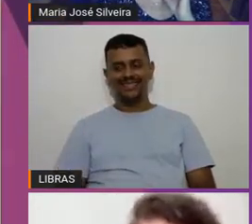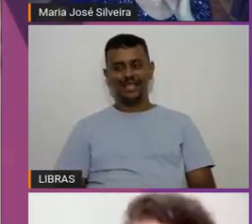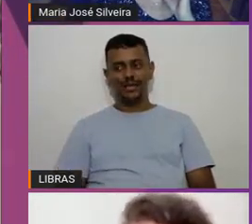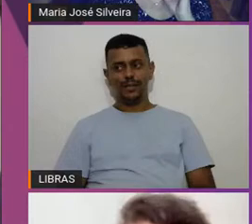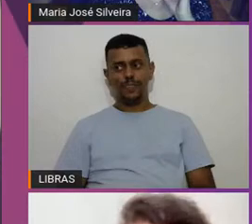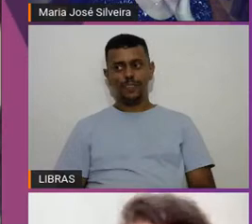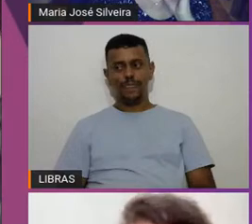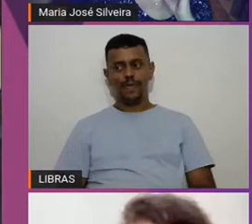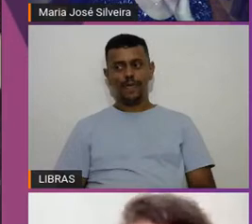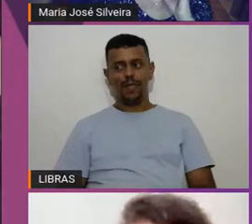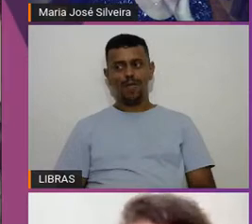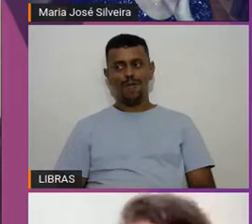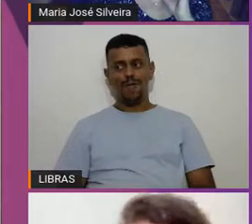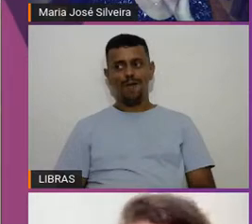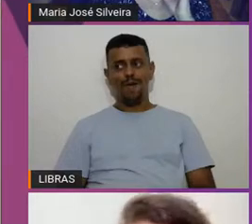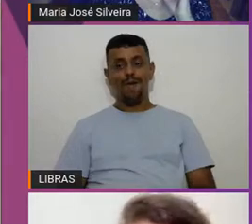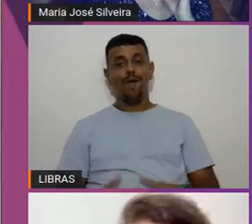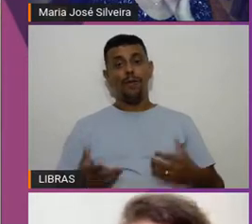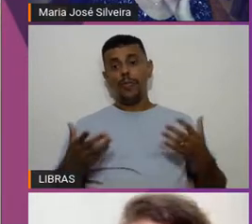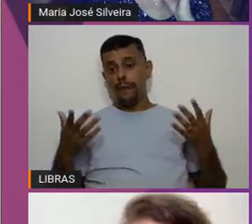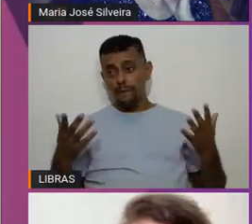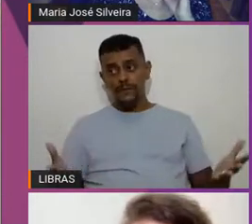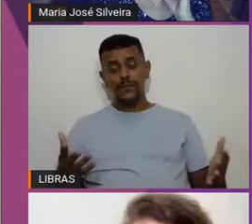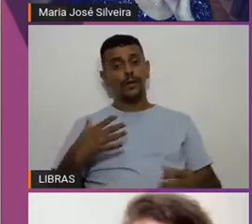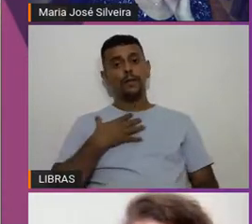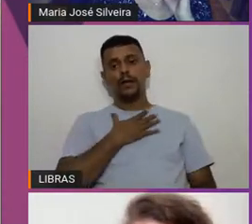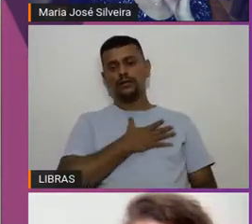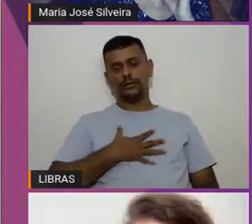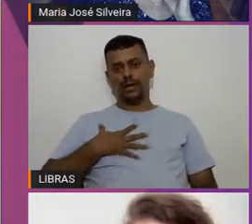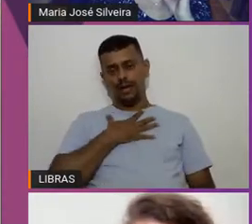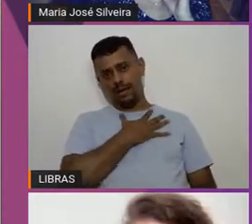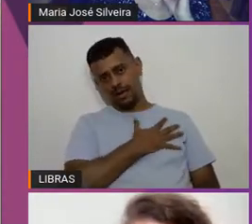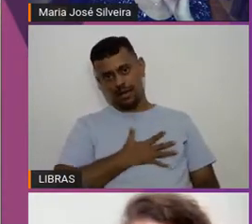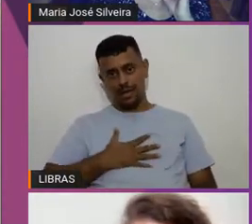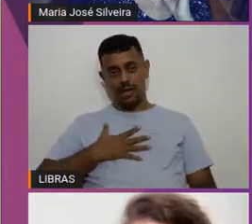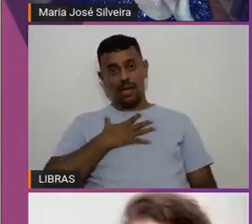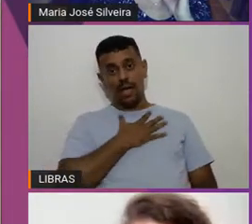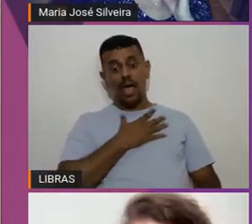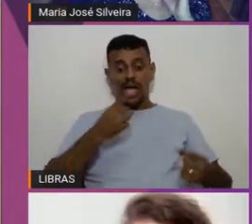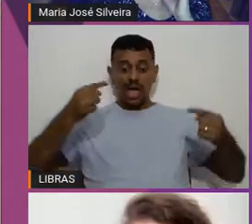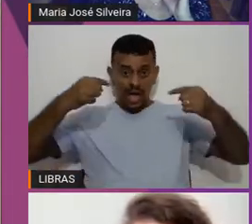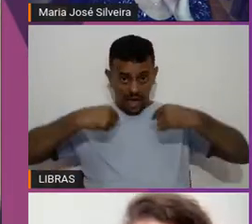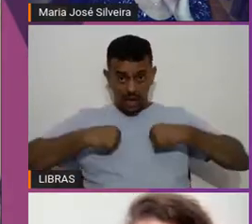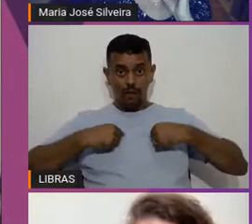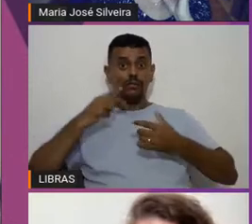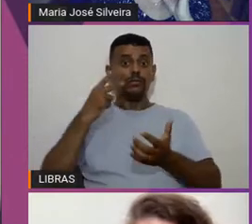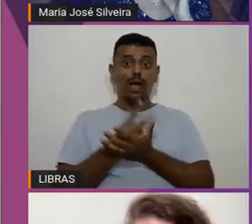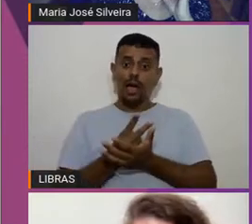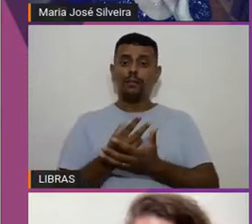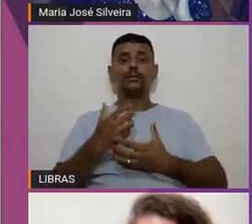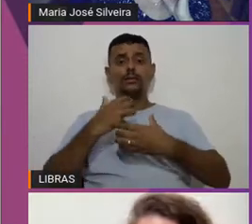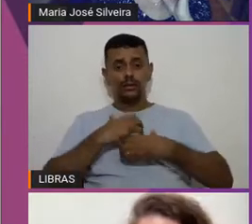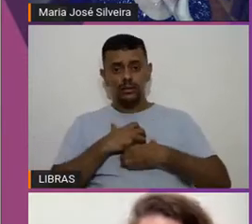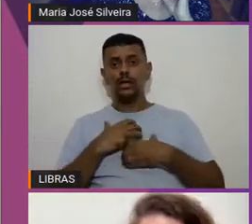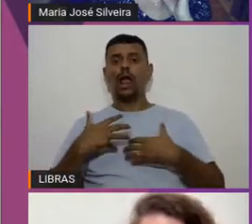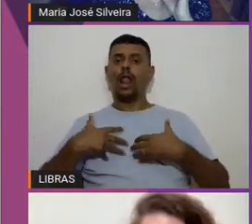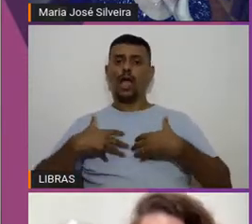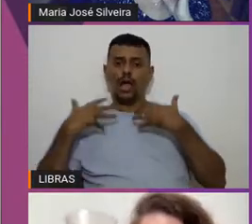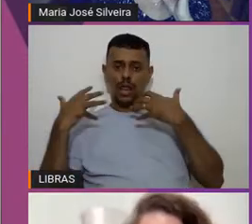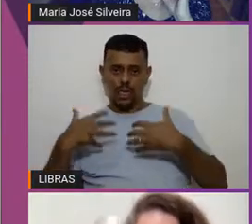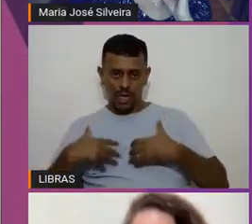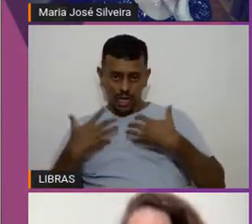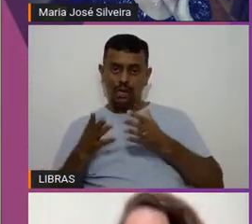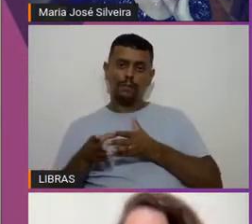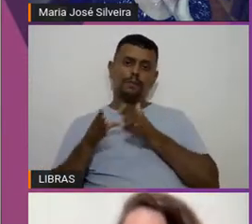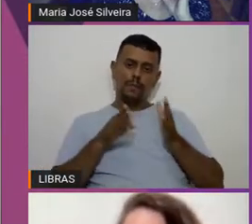e o prazer né cara eu escrevo sempre com alegria e dor sabe acho que adora é muito importante